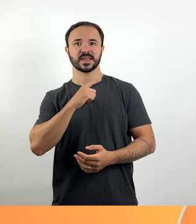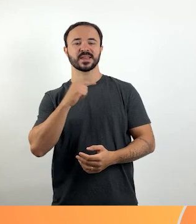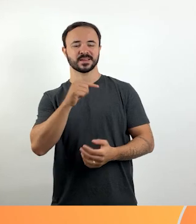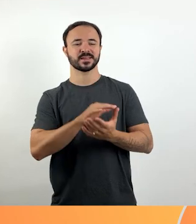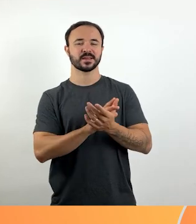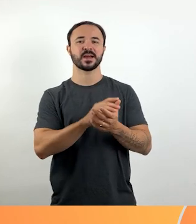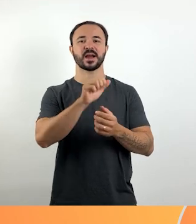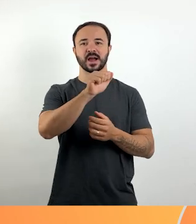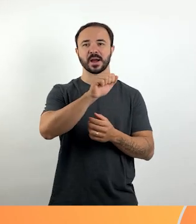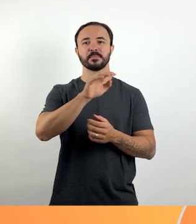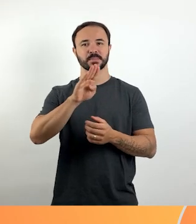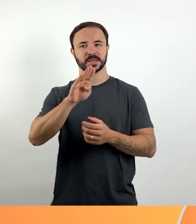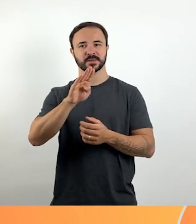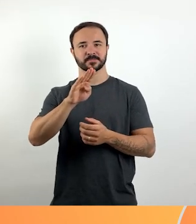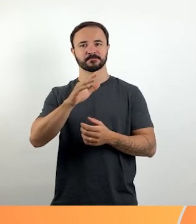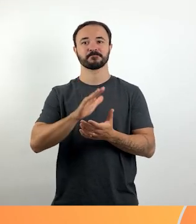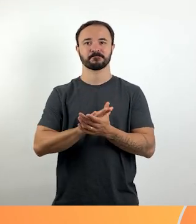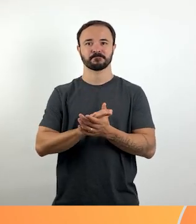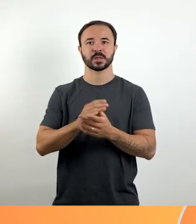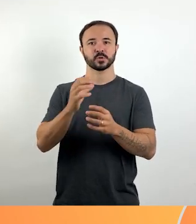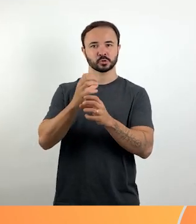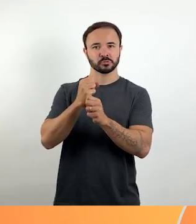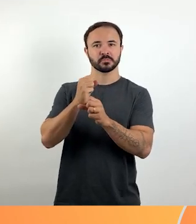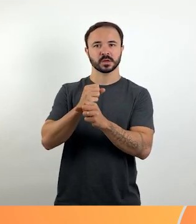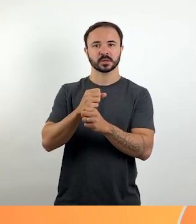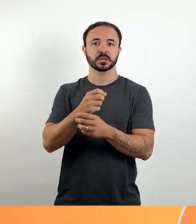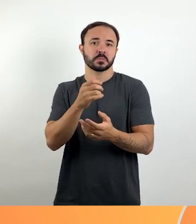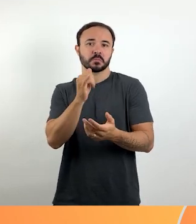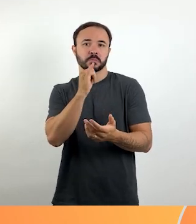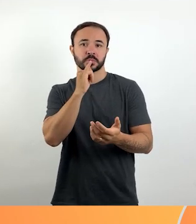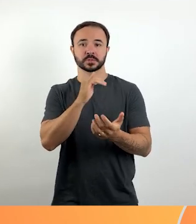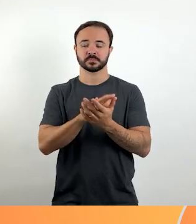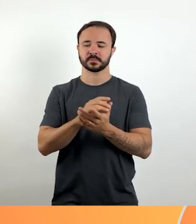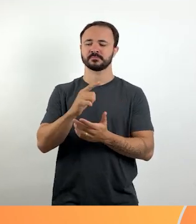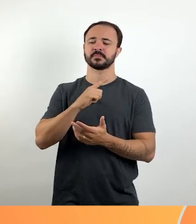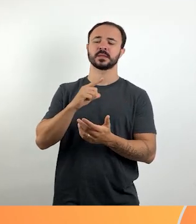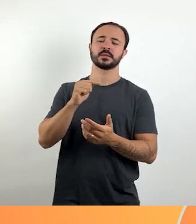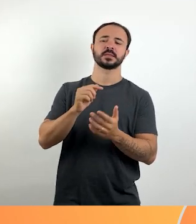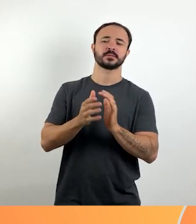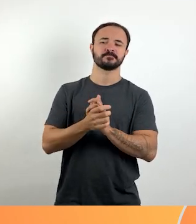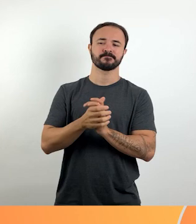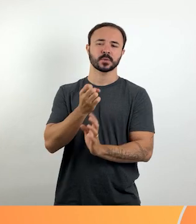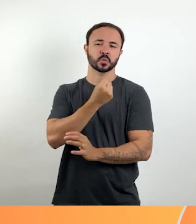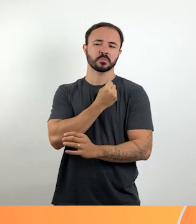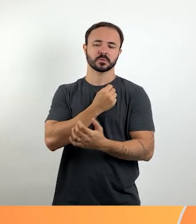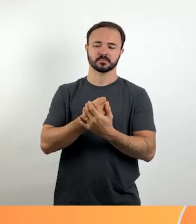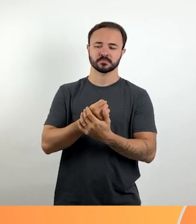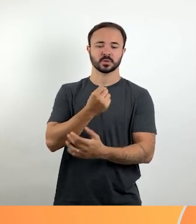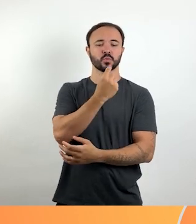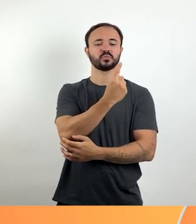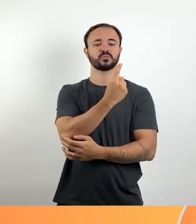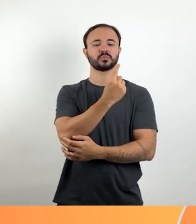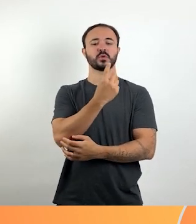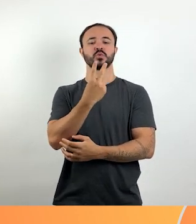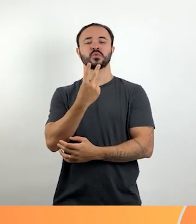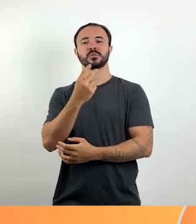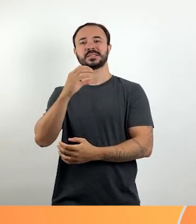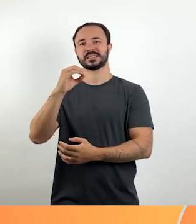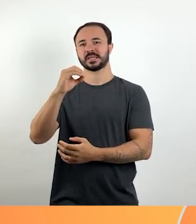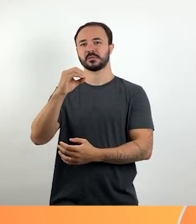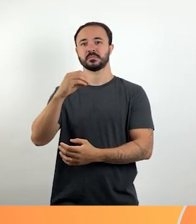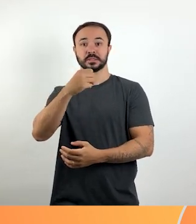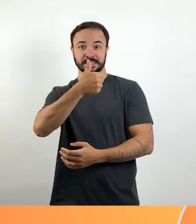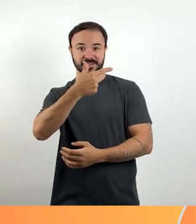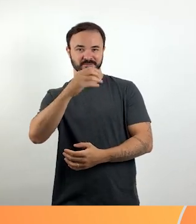formar. Por exemplo, se eu tenho aqui o número 1, 2, 0,